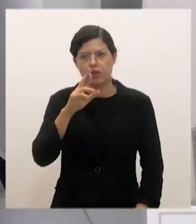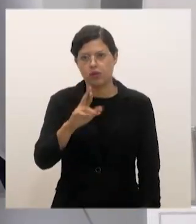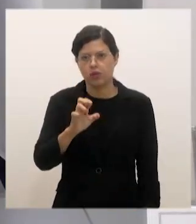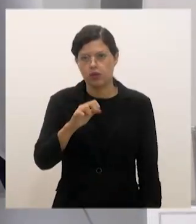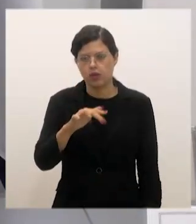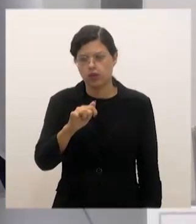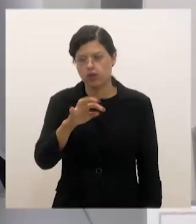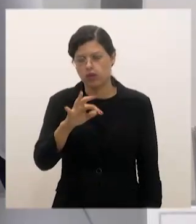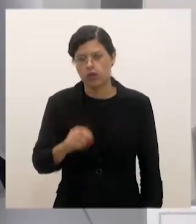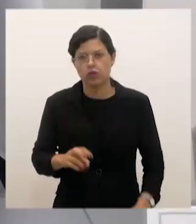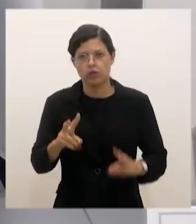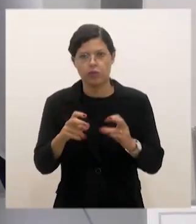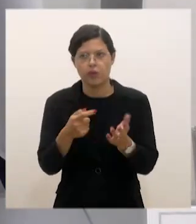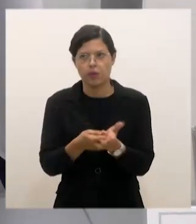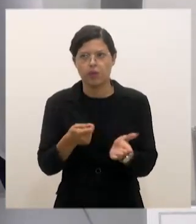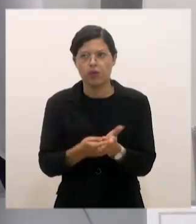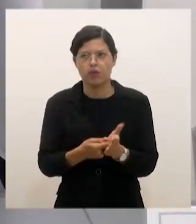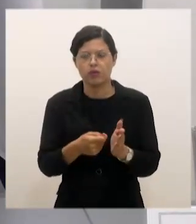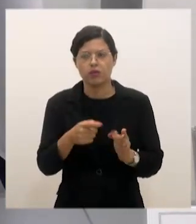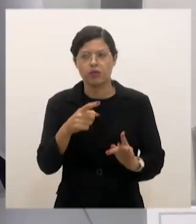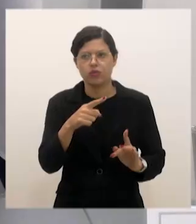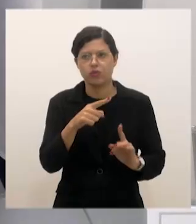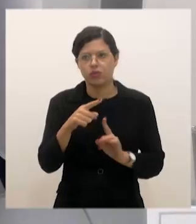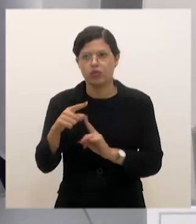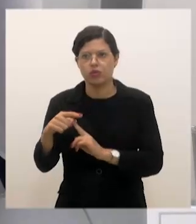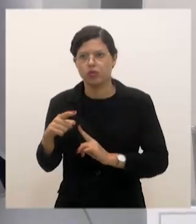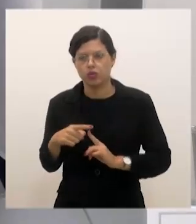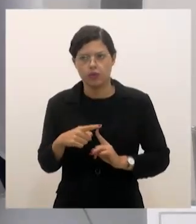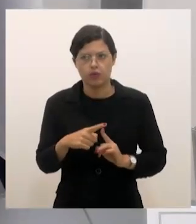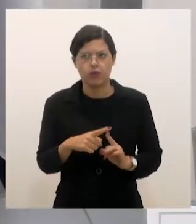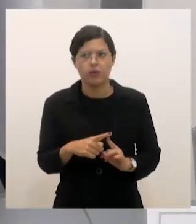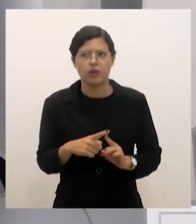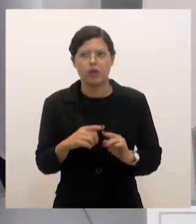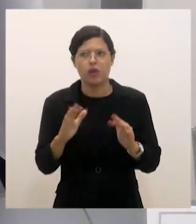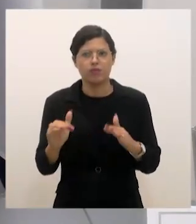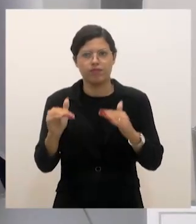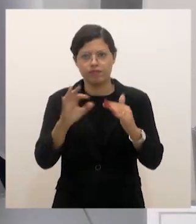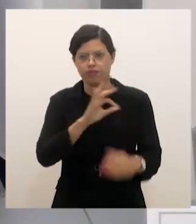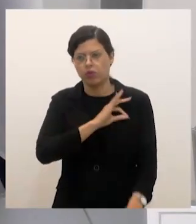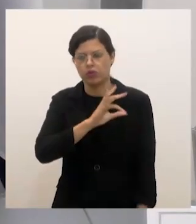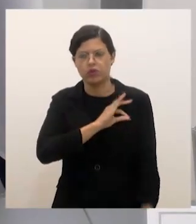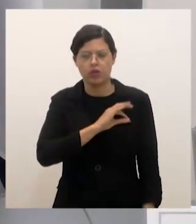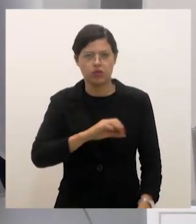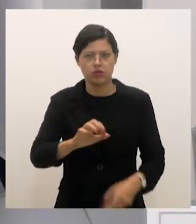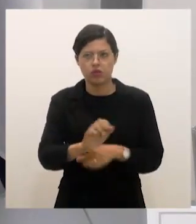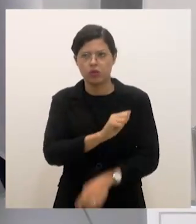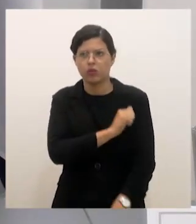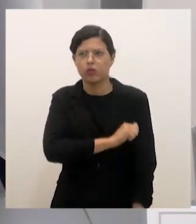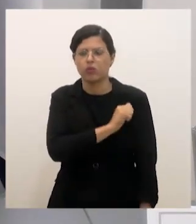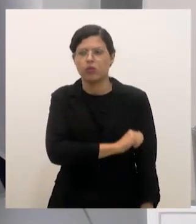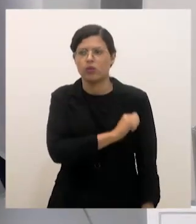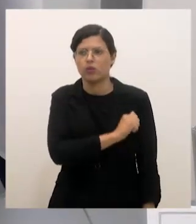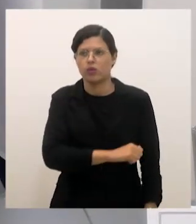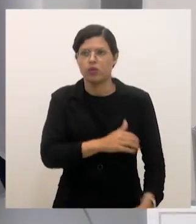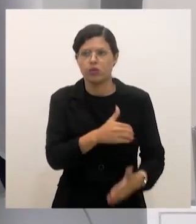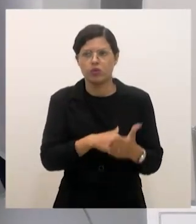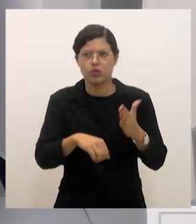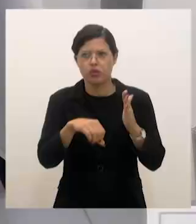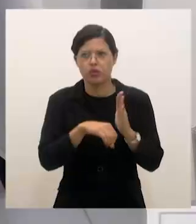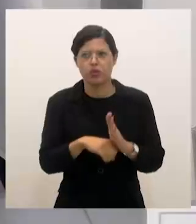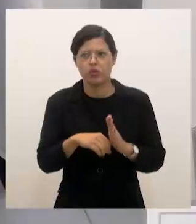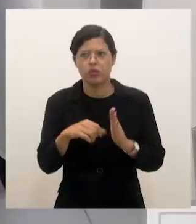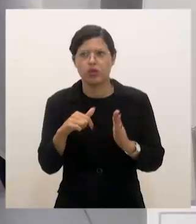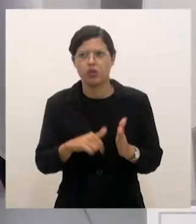dispõe sobre a obrigação de tipificar, por parte das autoridades policiais do Estado do Rio de Janeiro, os crimes de